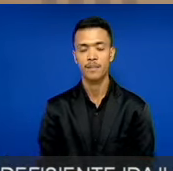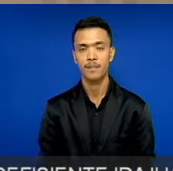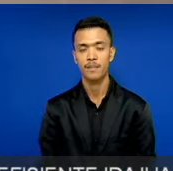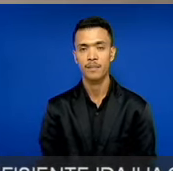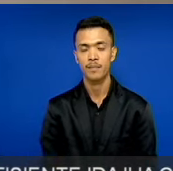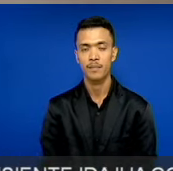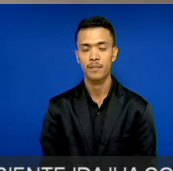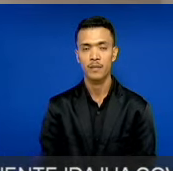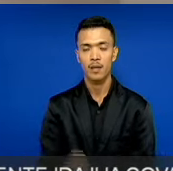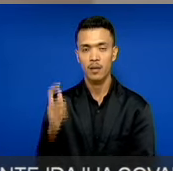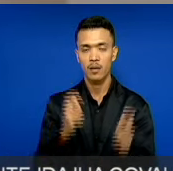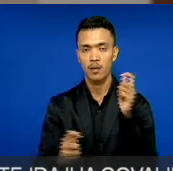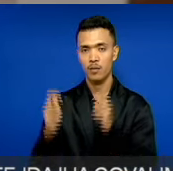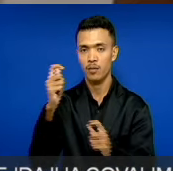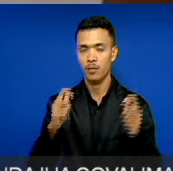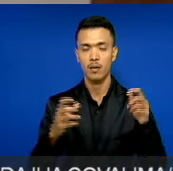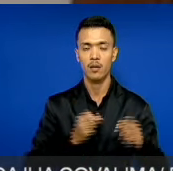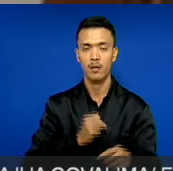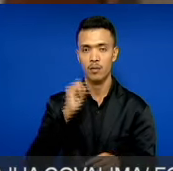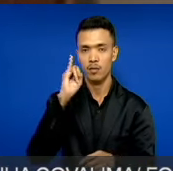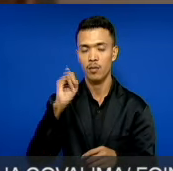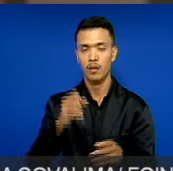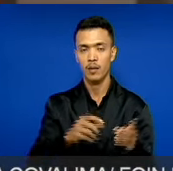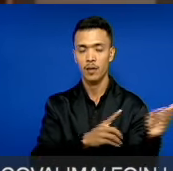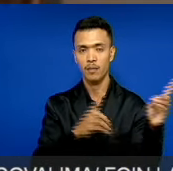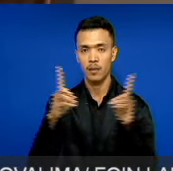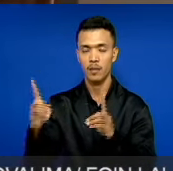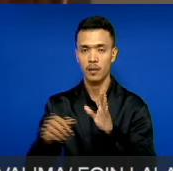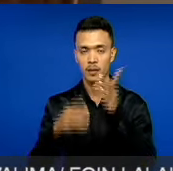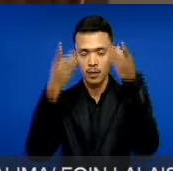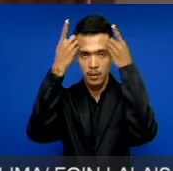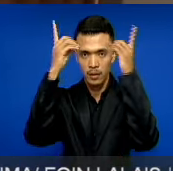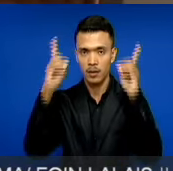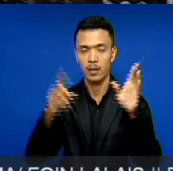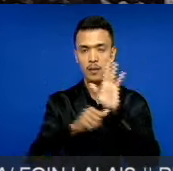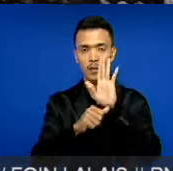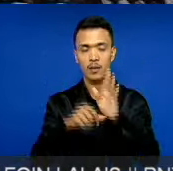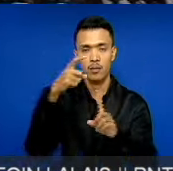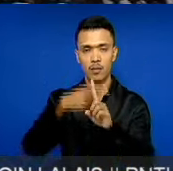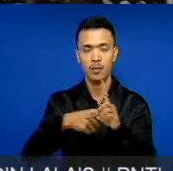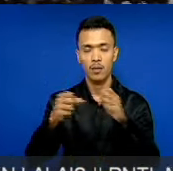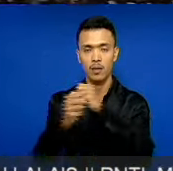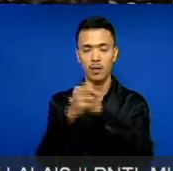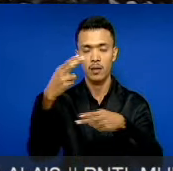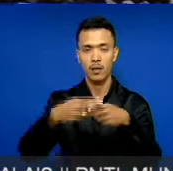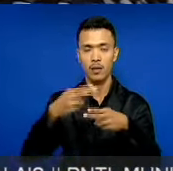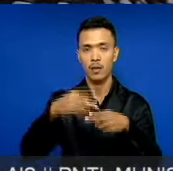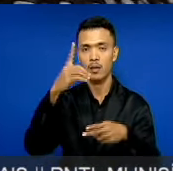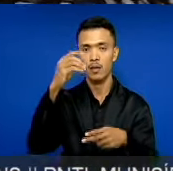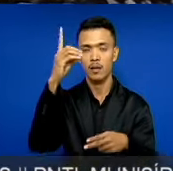Tribunal Distrital SUAI aplica medidas de coação à apresentação periódico ba arguido